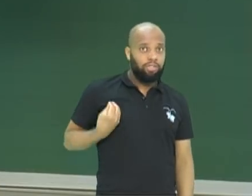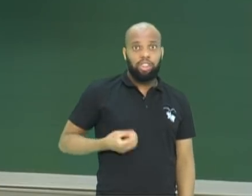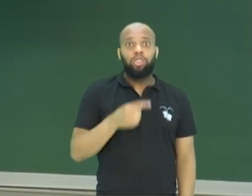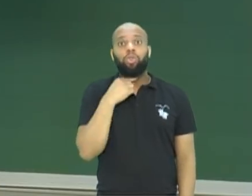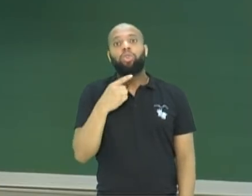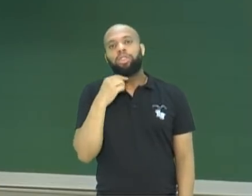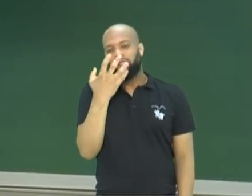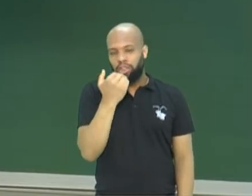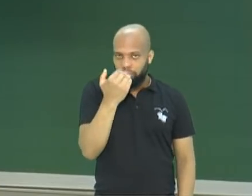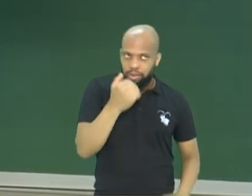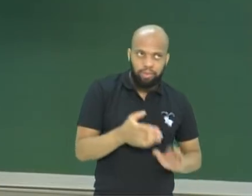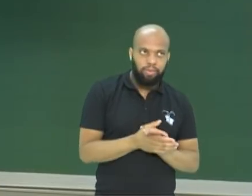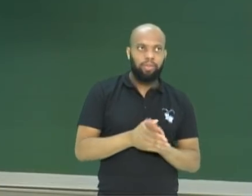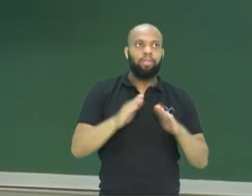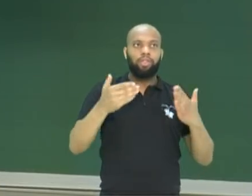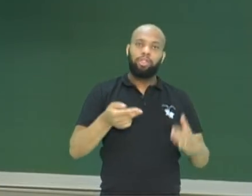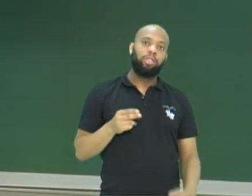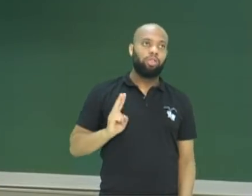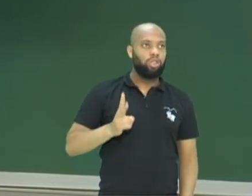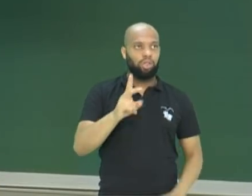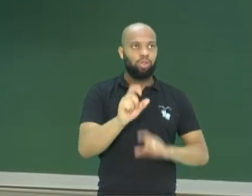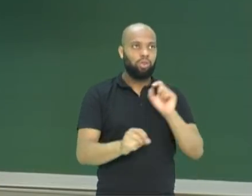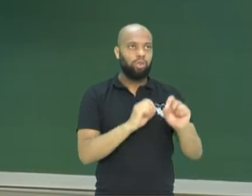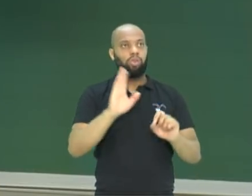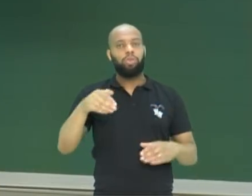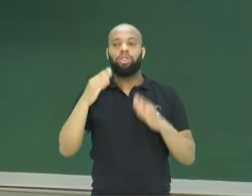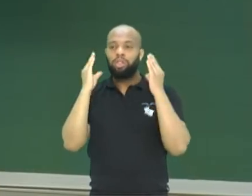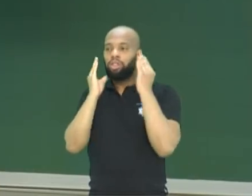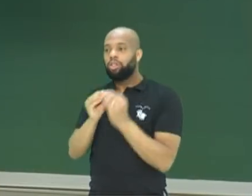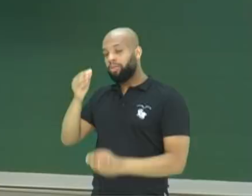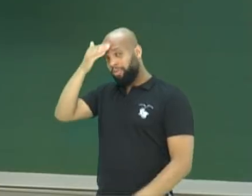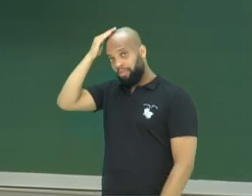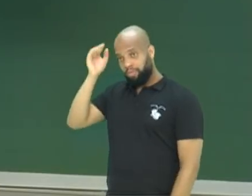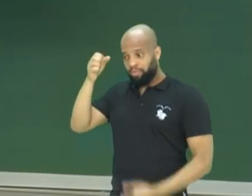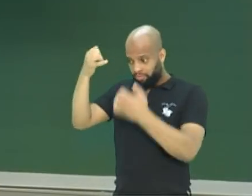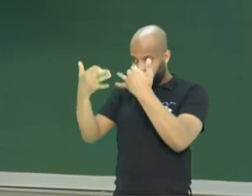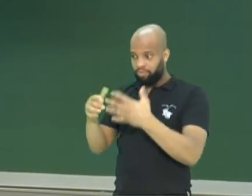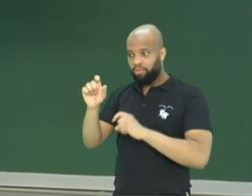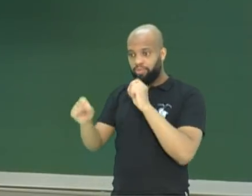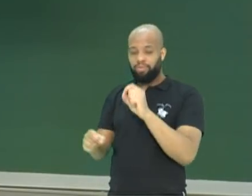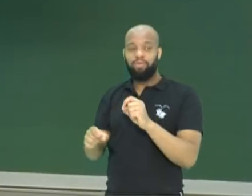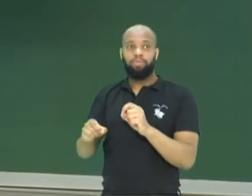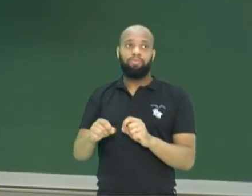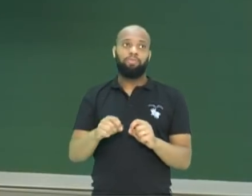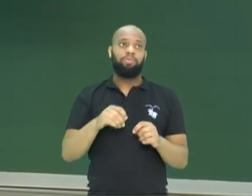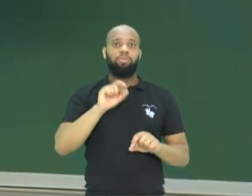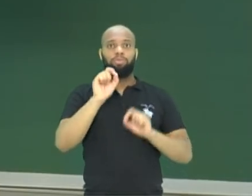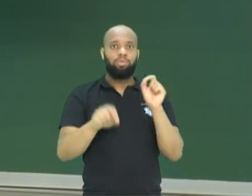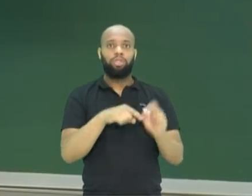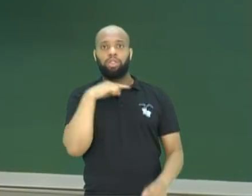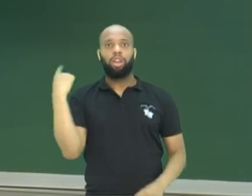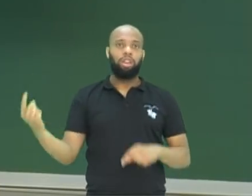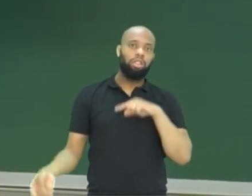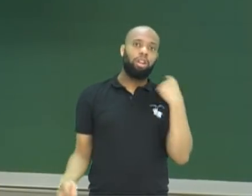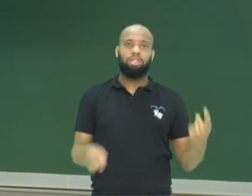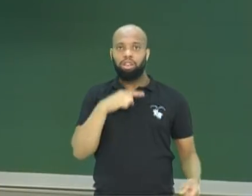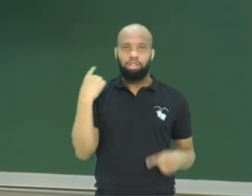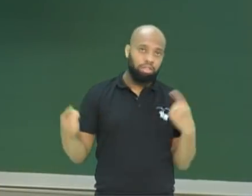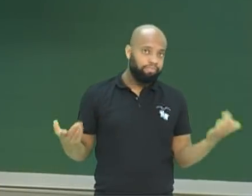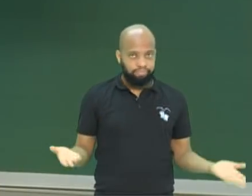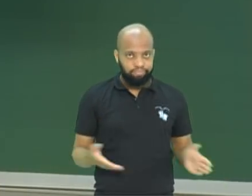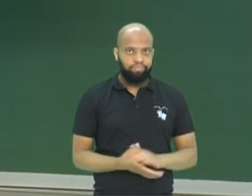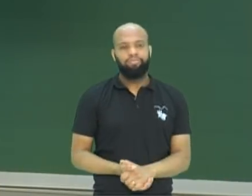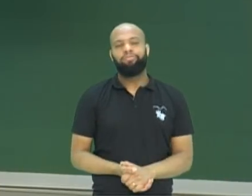alimentação. Na sequência disso, Darwin explica que as girafas de pescoço curto foram deixando de existir,